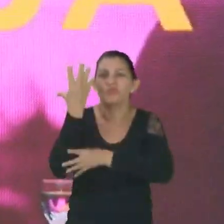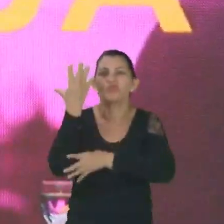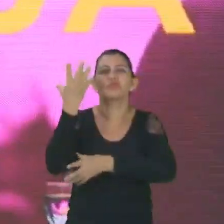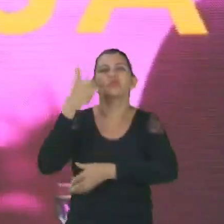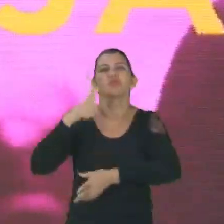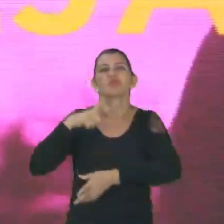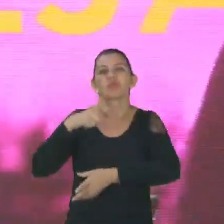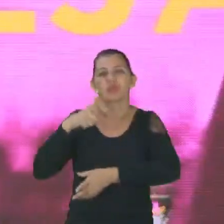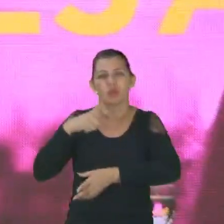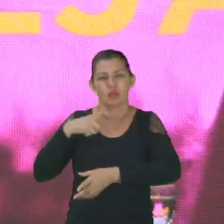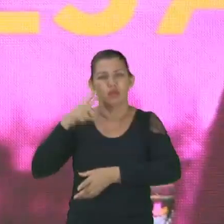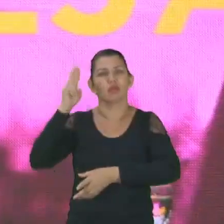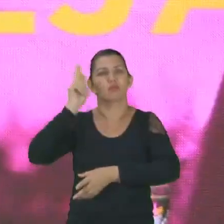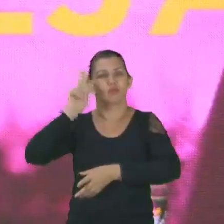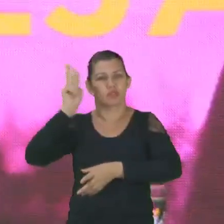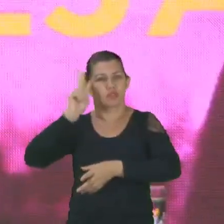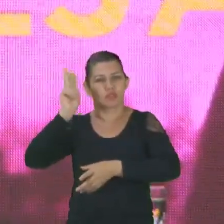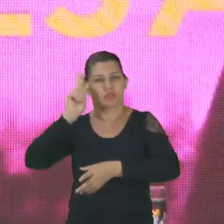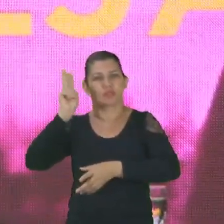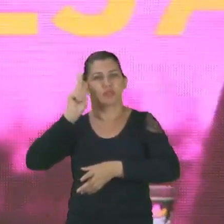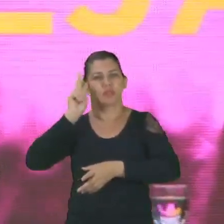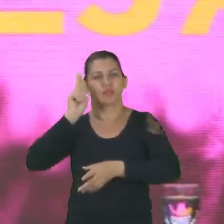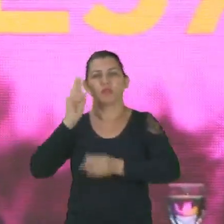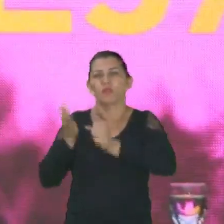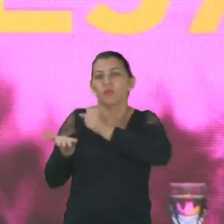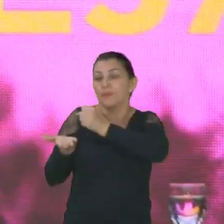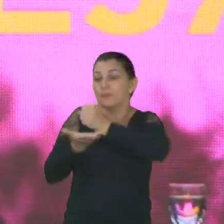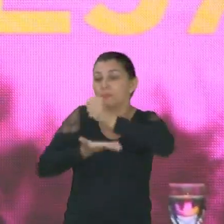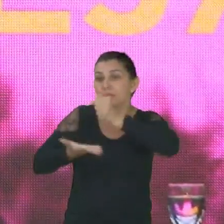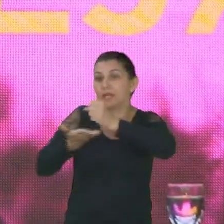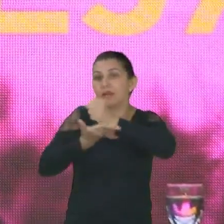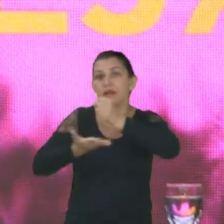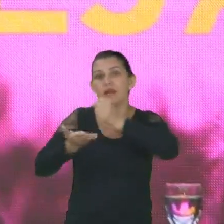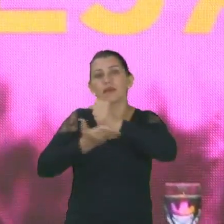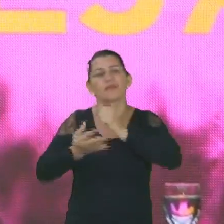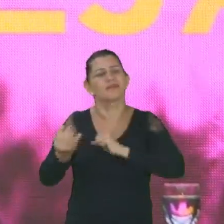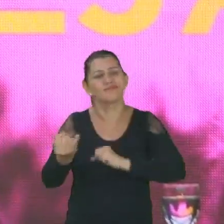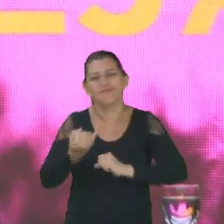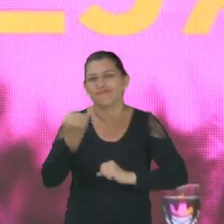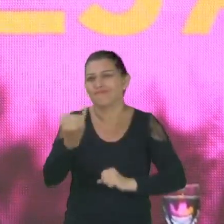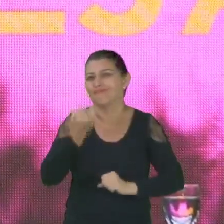nós temos um fundamento, nós temos uma razão.